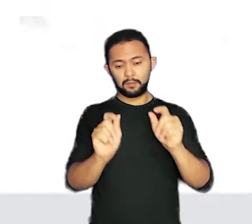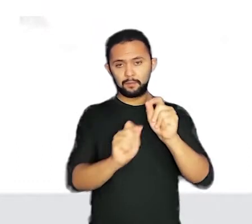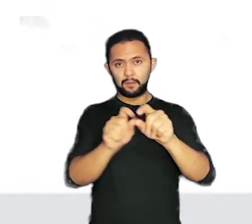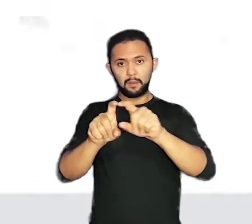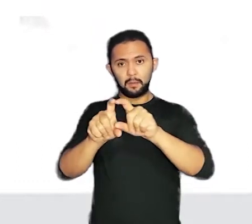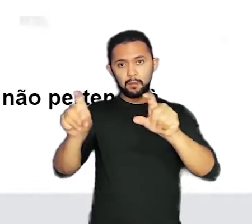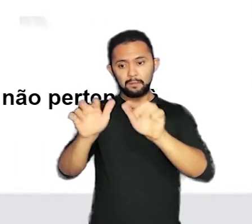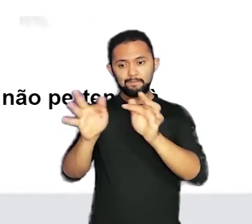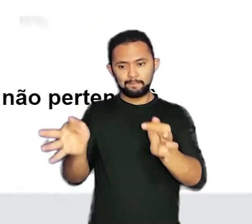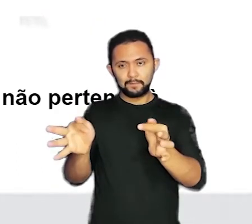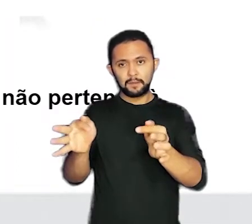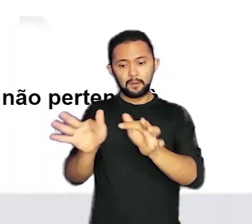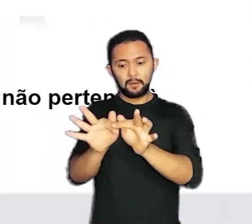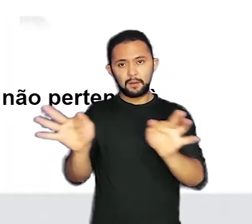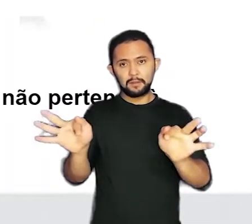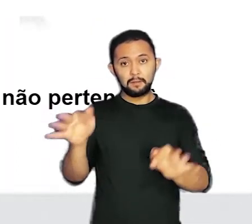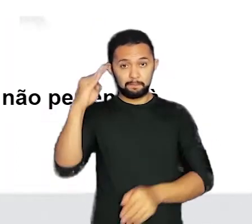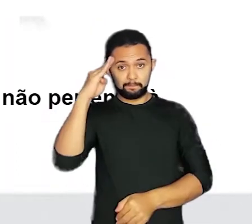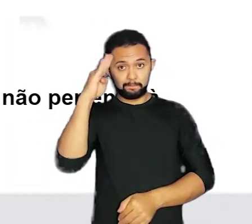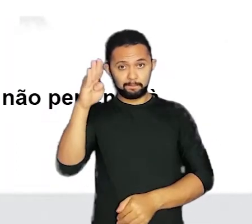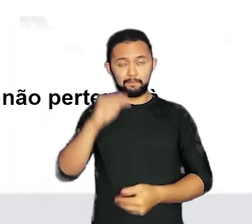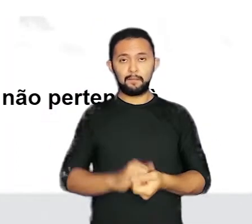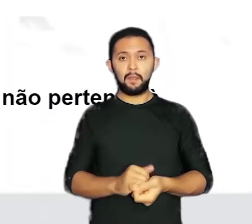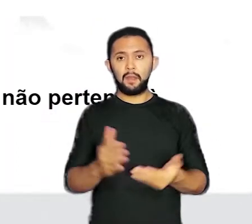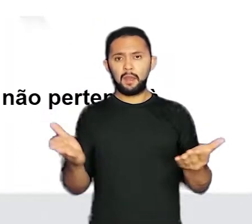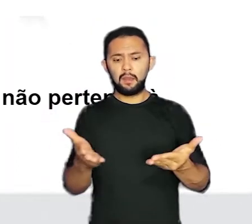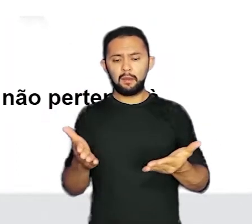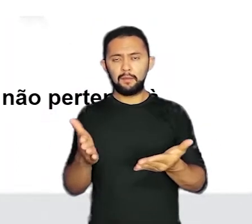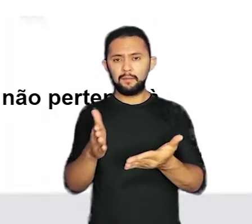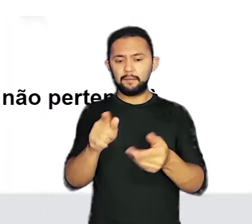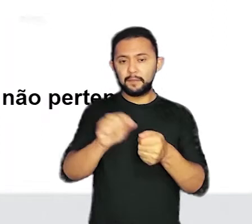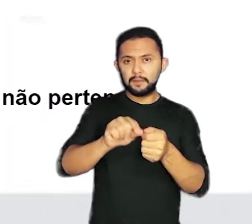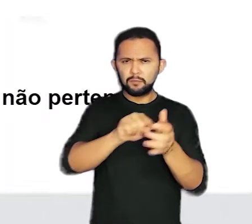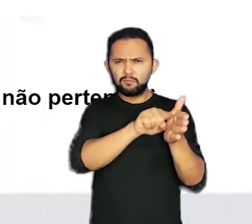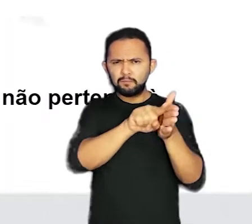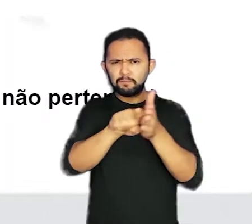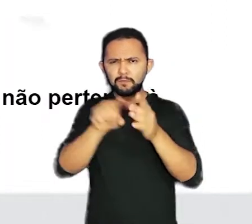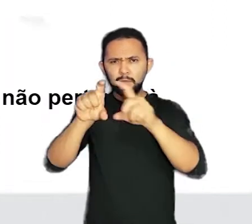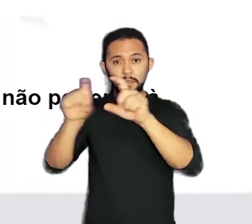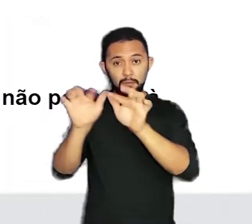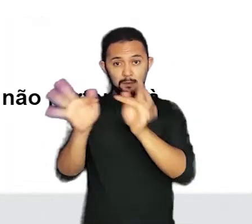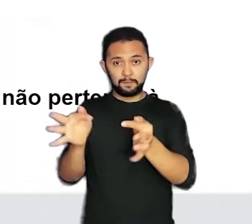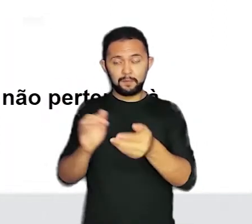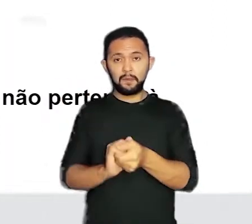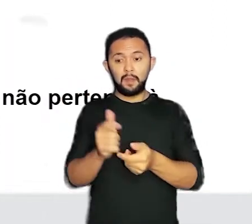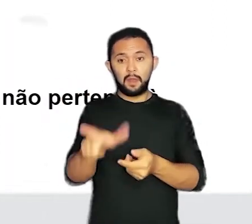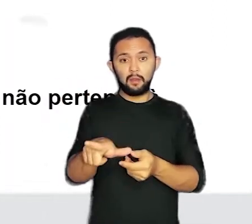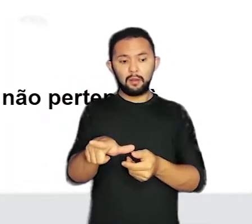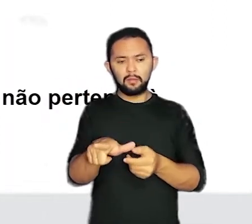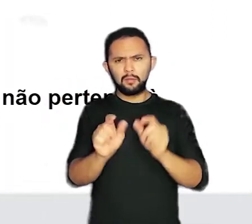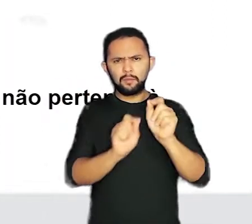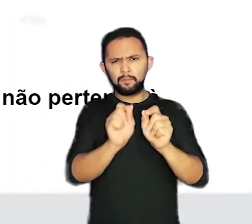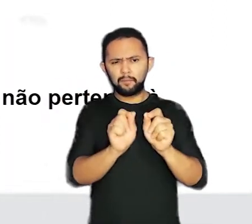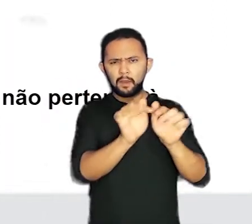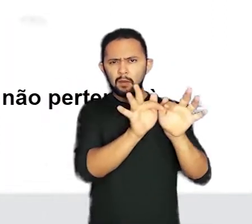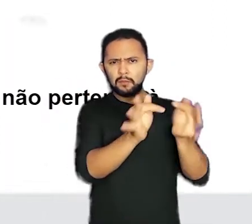de absoluta, tá bom? Então vamos ver aí a análise do período simples. Agora vamos partir para a análise sintática,